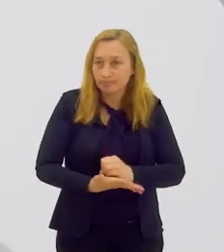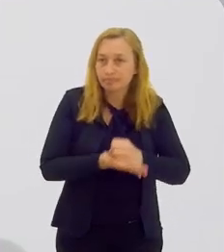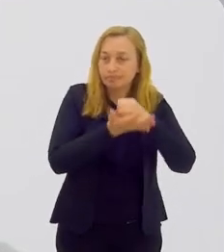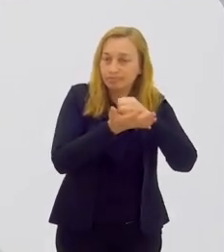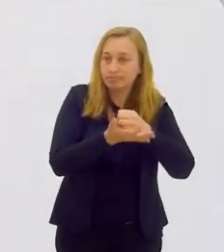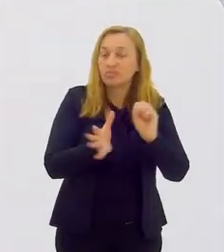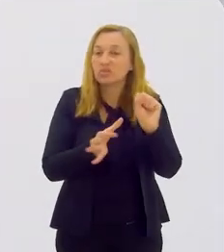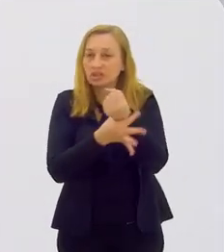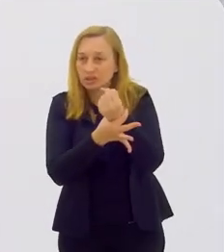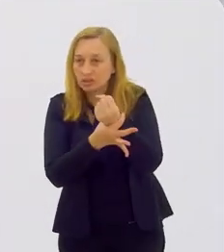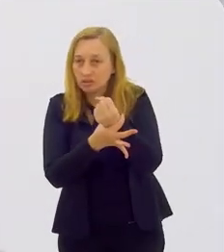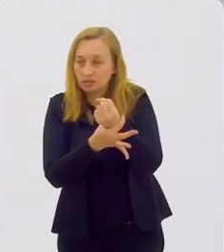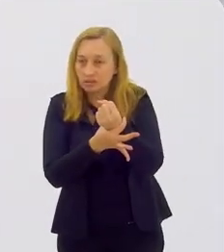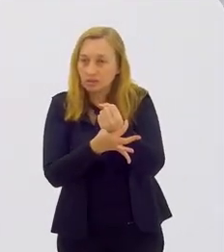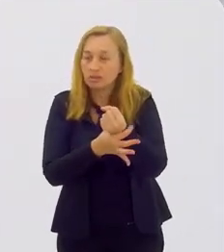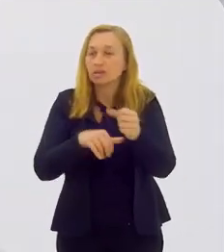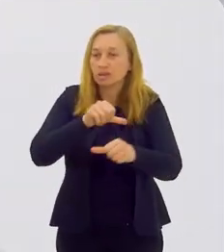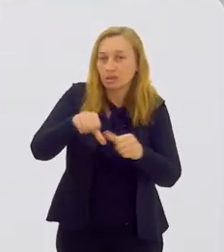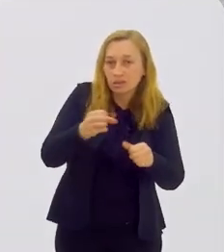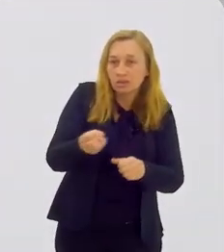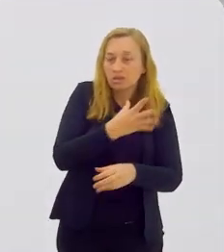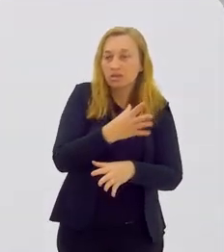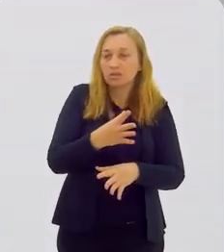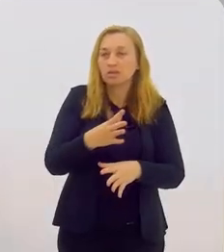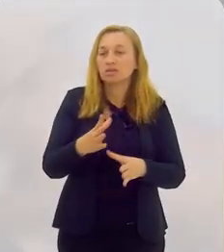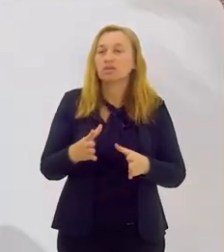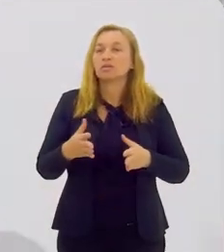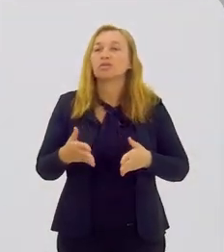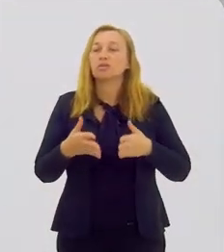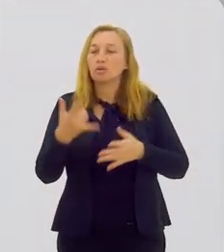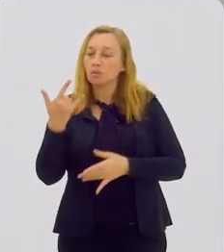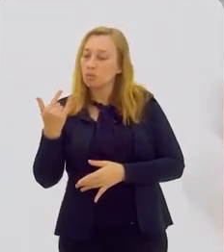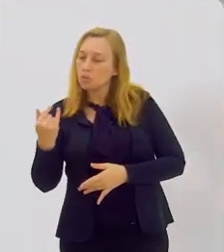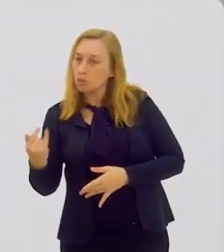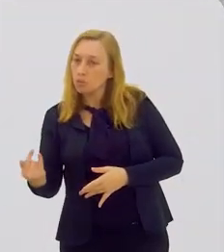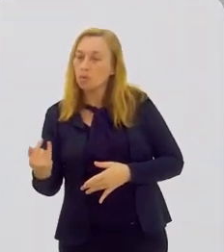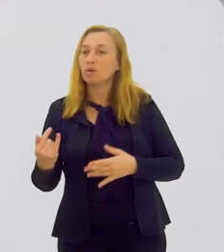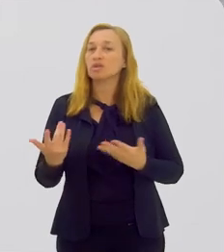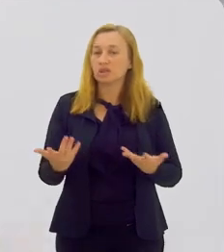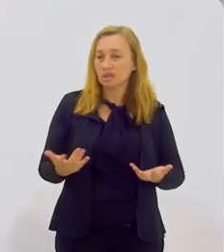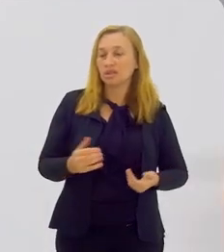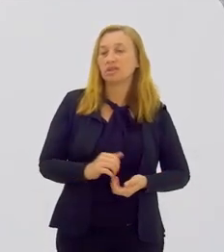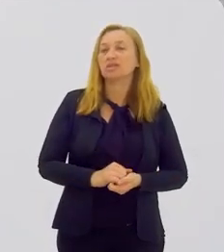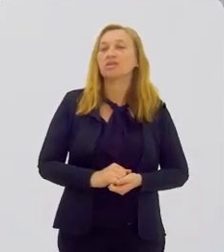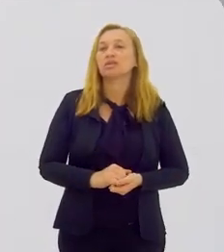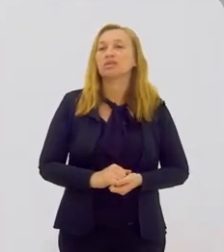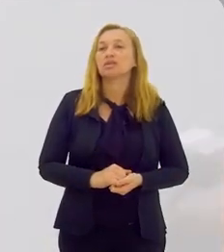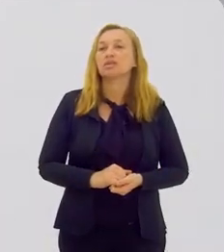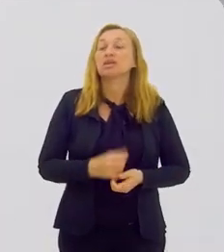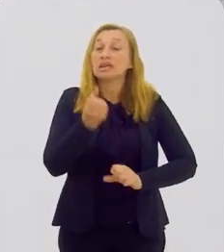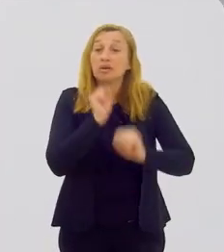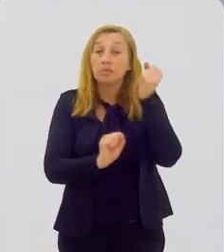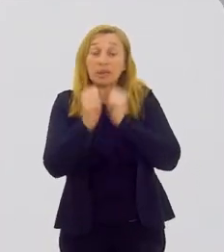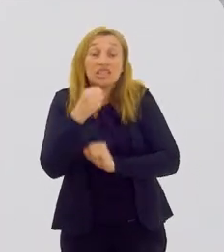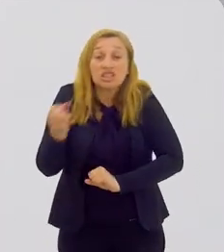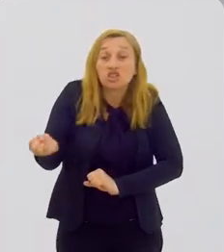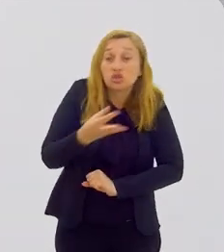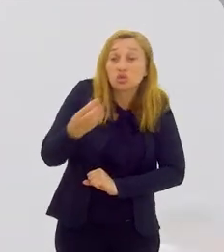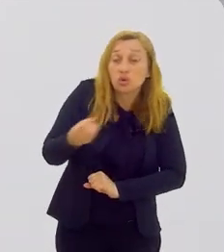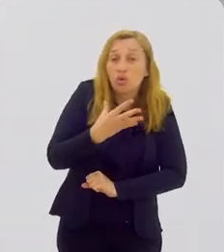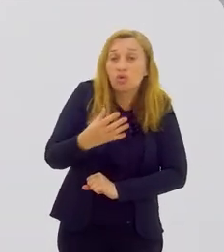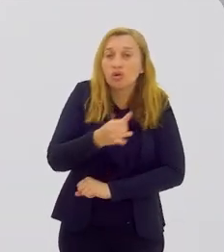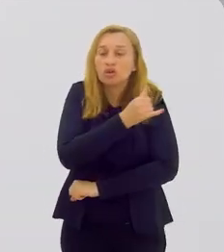turismo sustentável, segurança e inovação, ser um polo, né, de atração de startups, né,